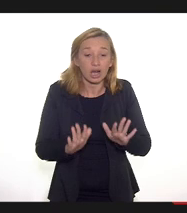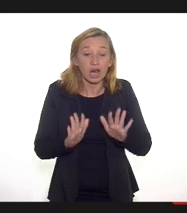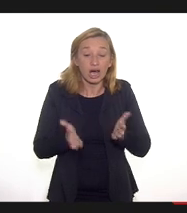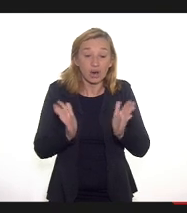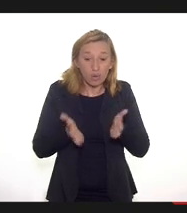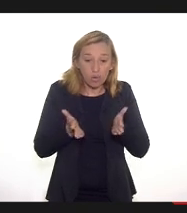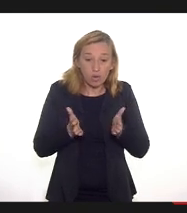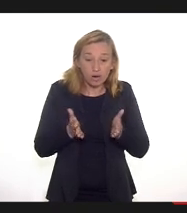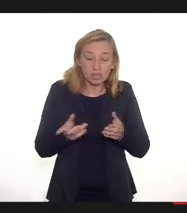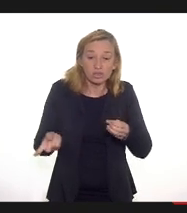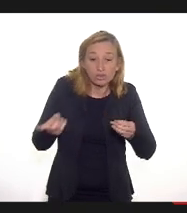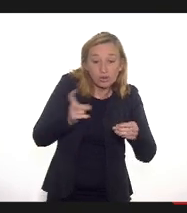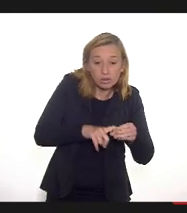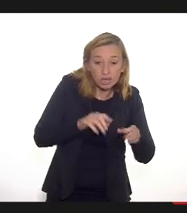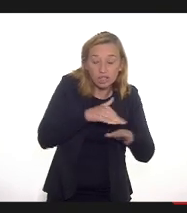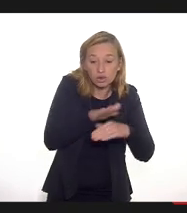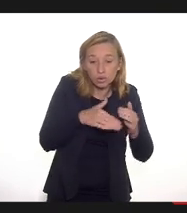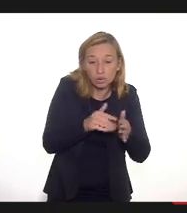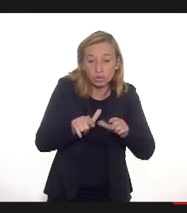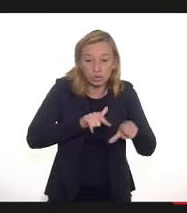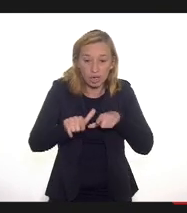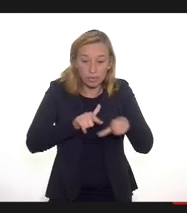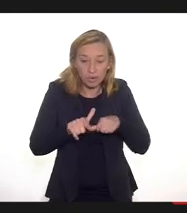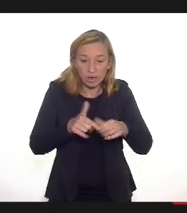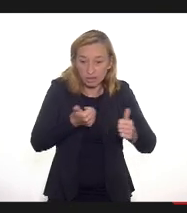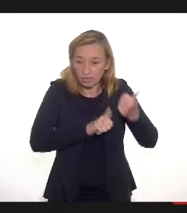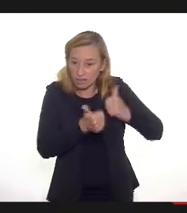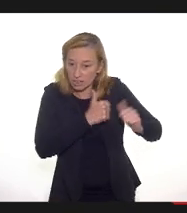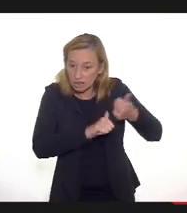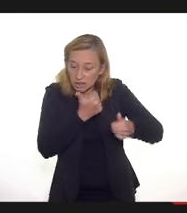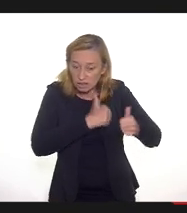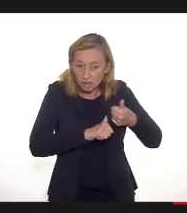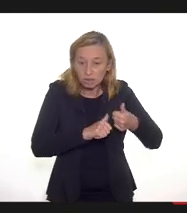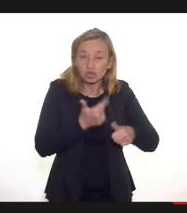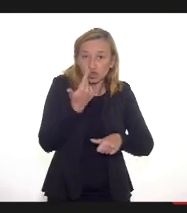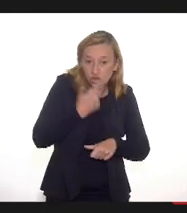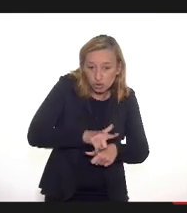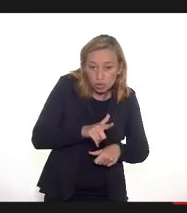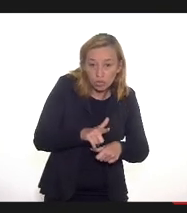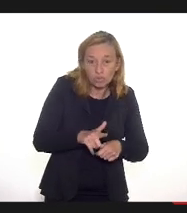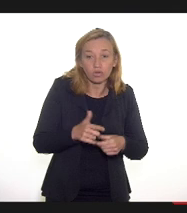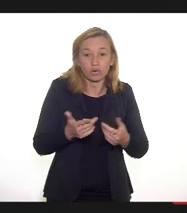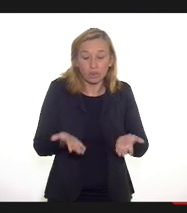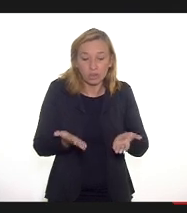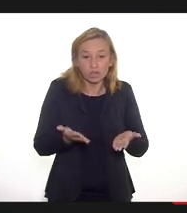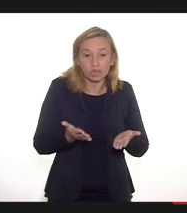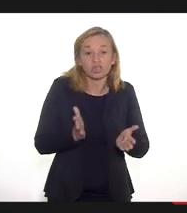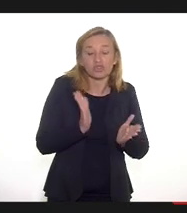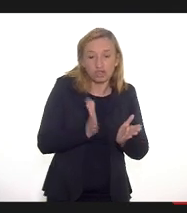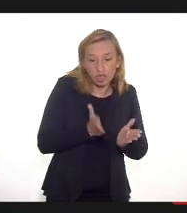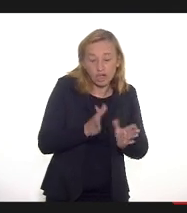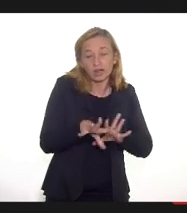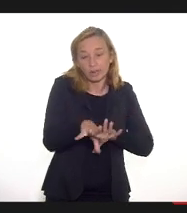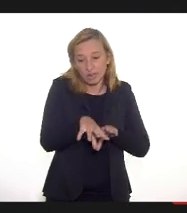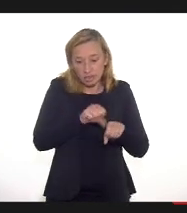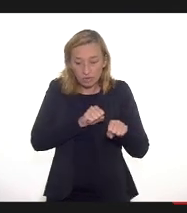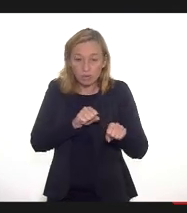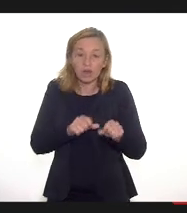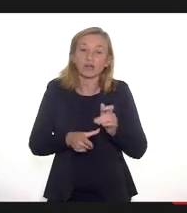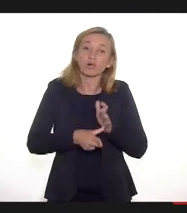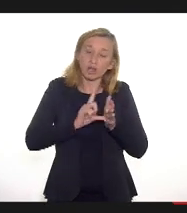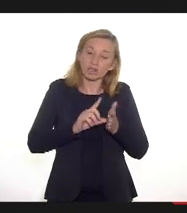sendo que retomar todo o trabalho de fazer avaliação, tudo de novo. Inclusive, estudantes que já deviam ter se formado antes,